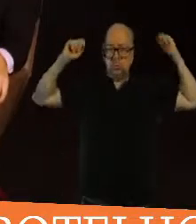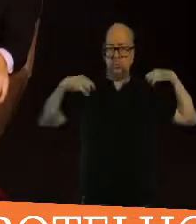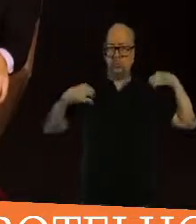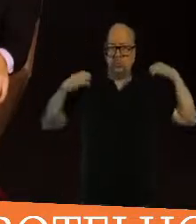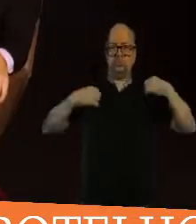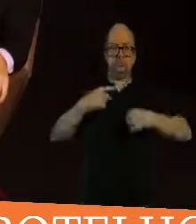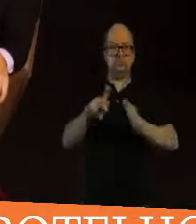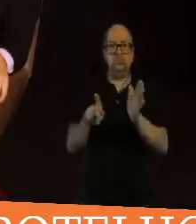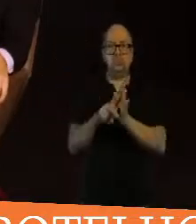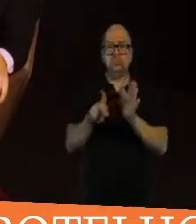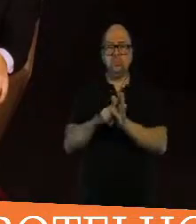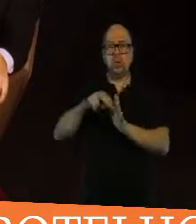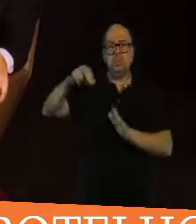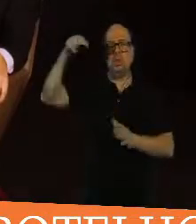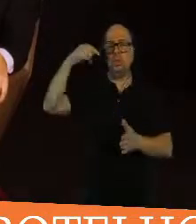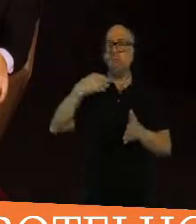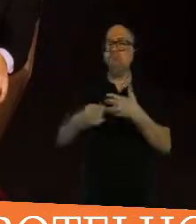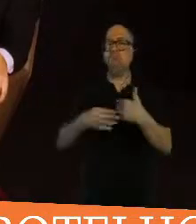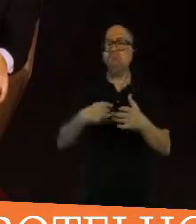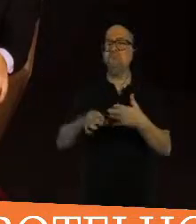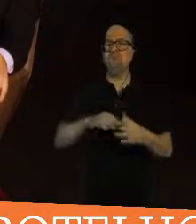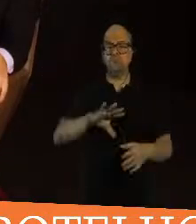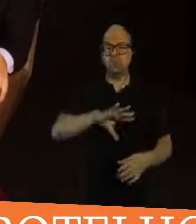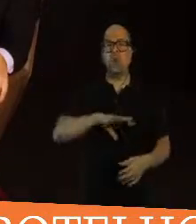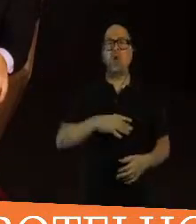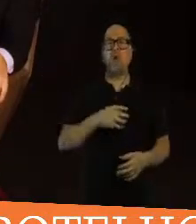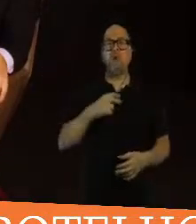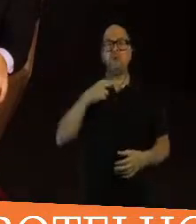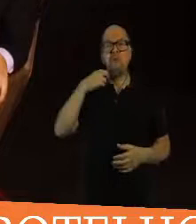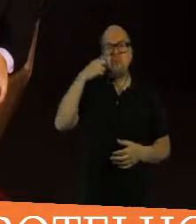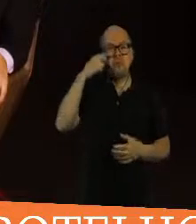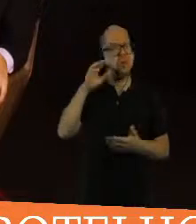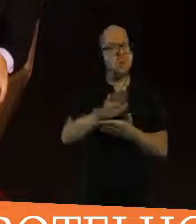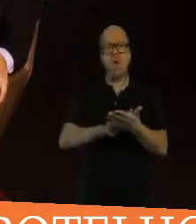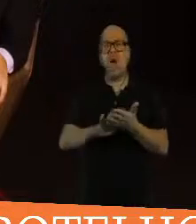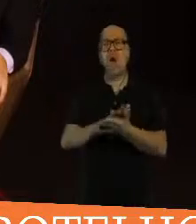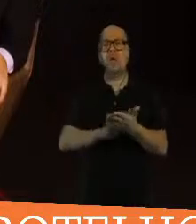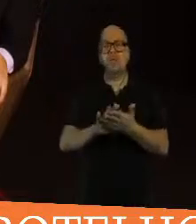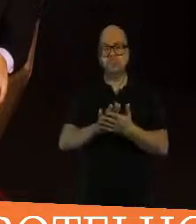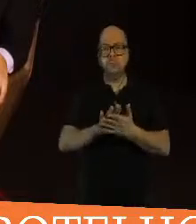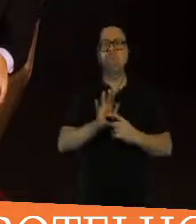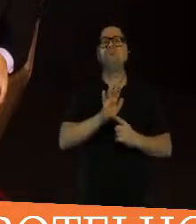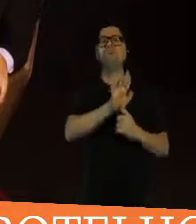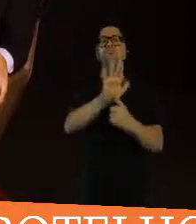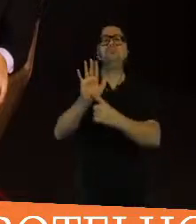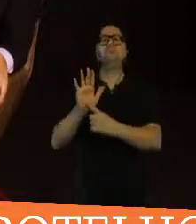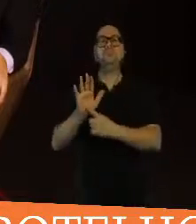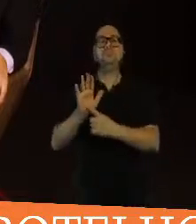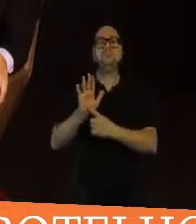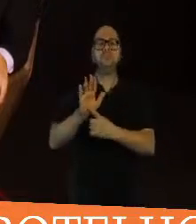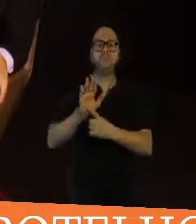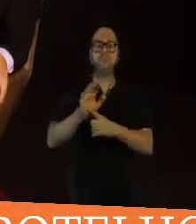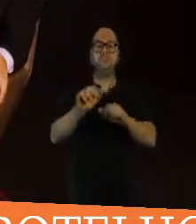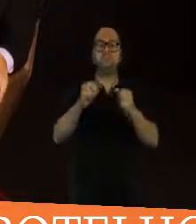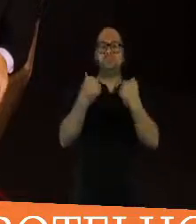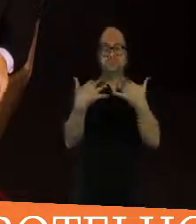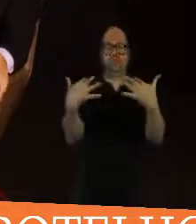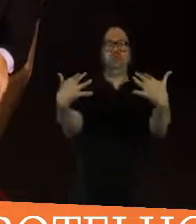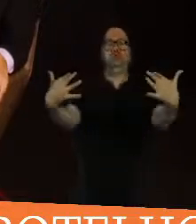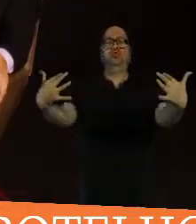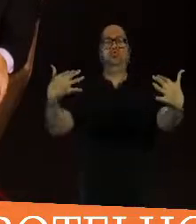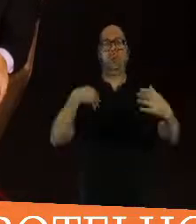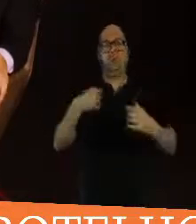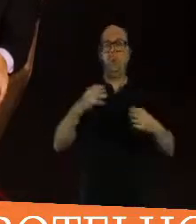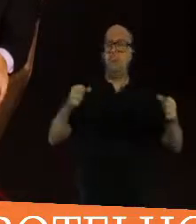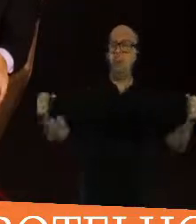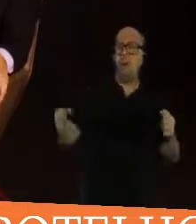Ele se caracterizou e foi, né, se apresentar nos programas de auditório. Ele tinha ido